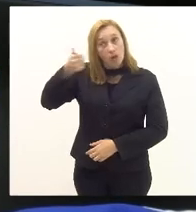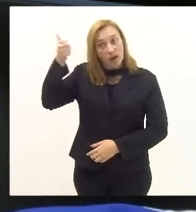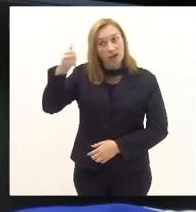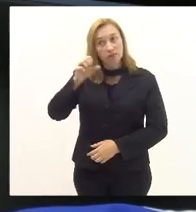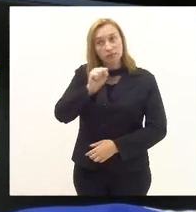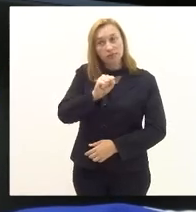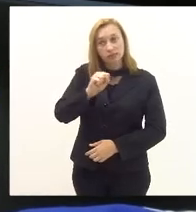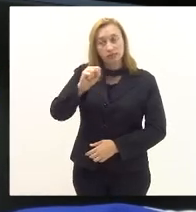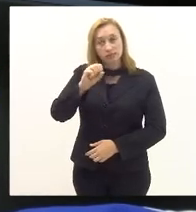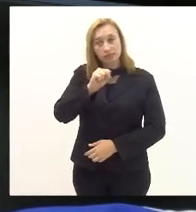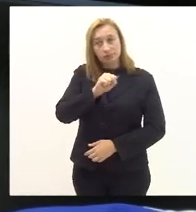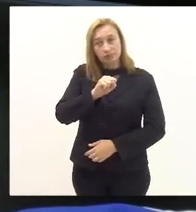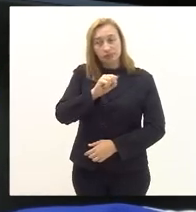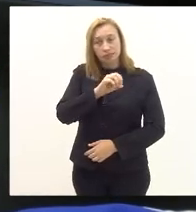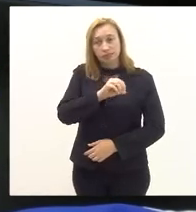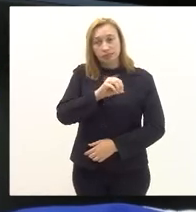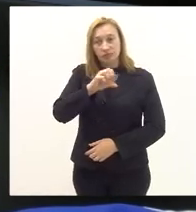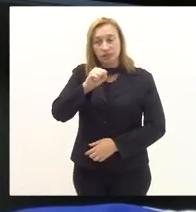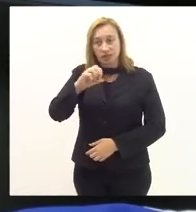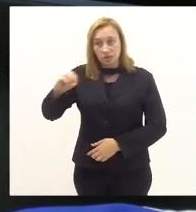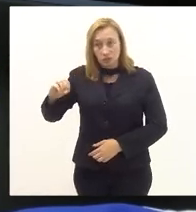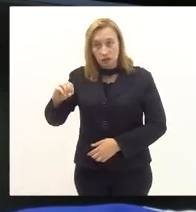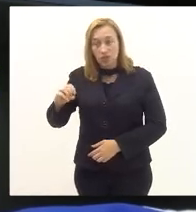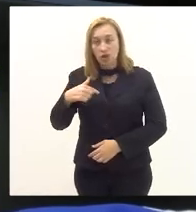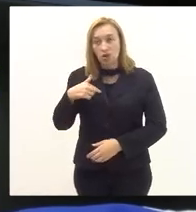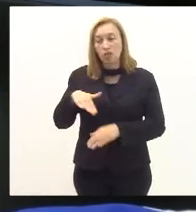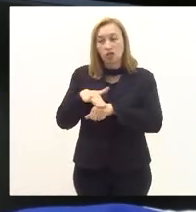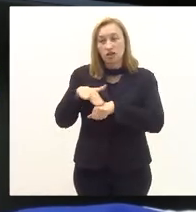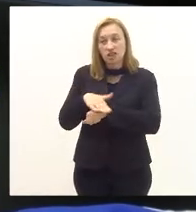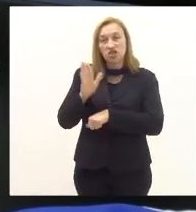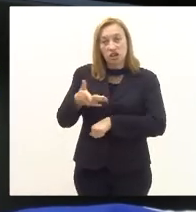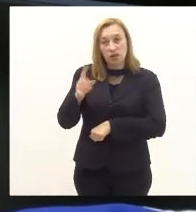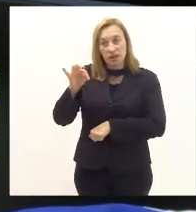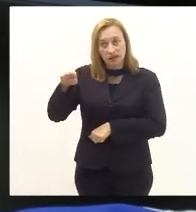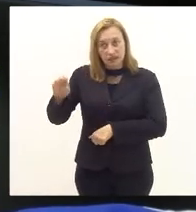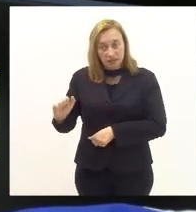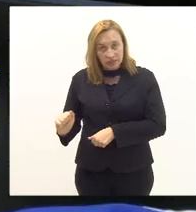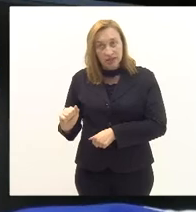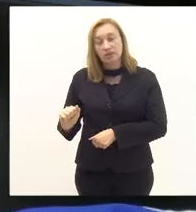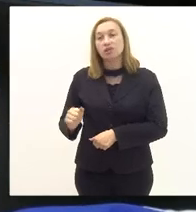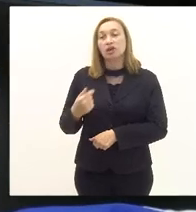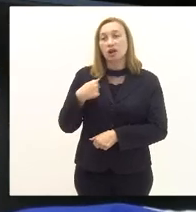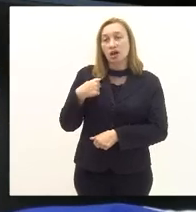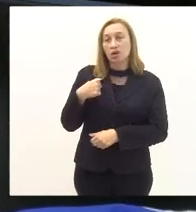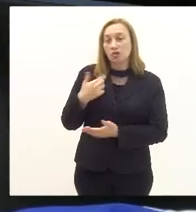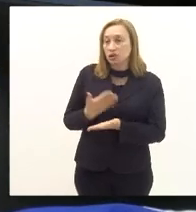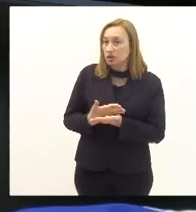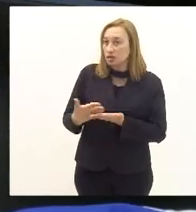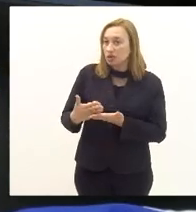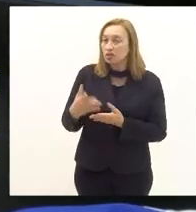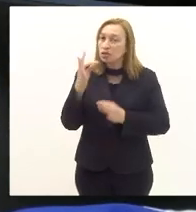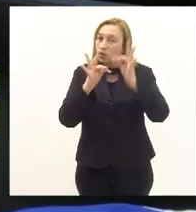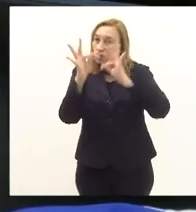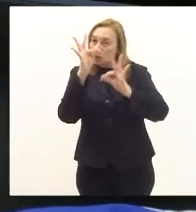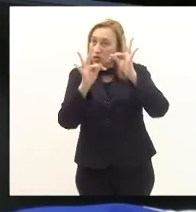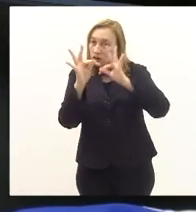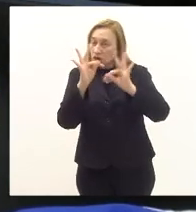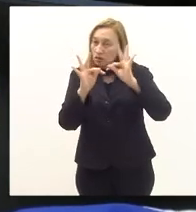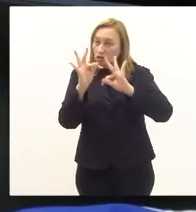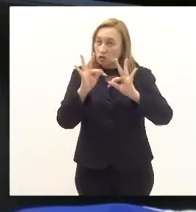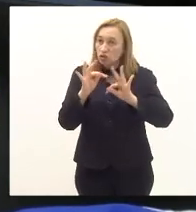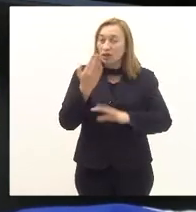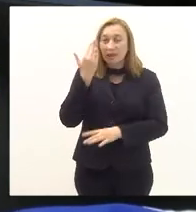0800. Eu conversei com a Alessandra já, eu sou oriundo da área de tecnologia, entendo que